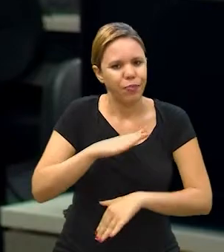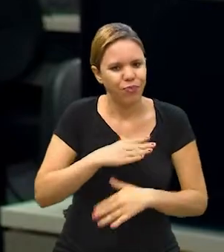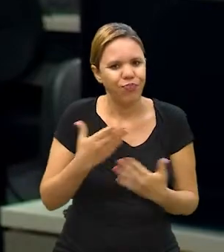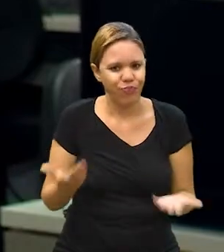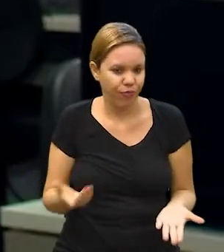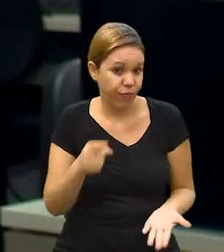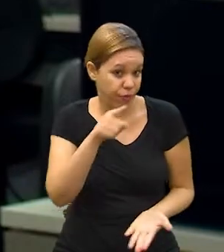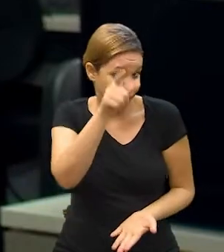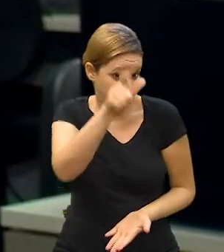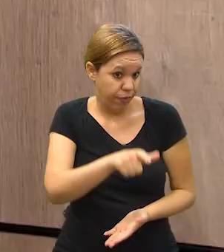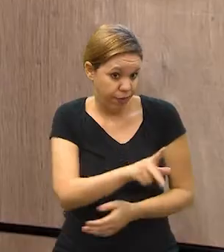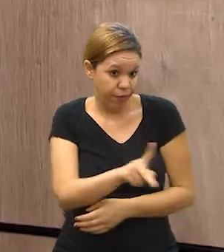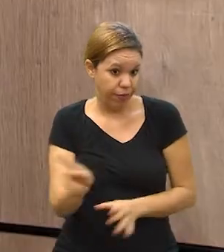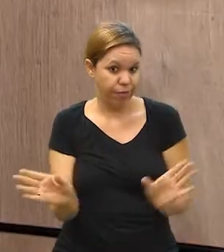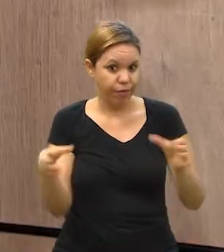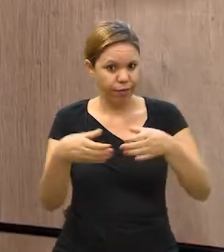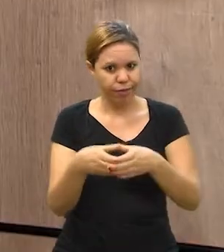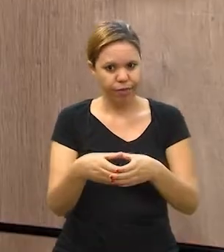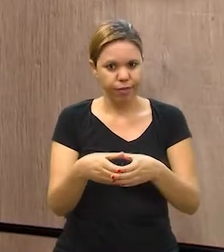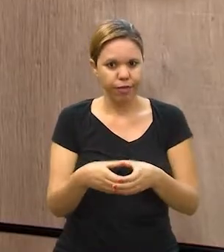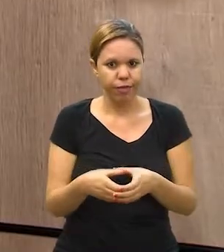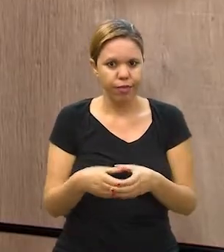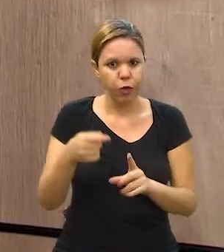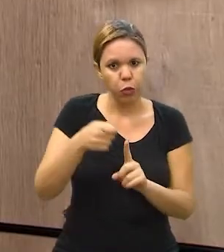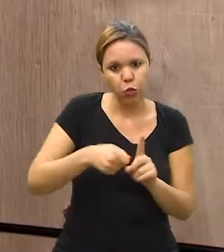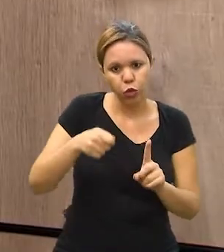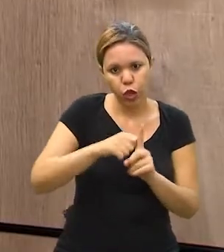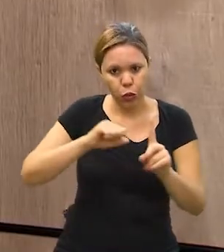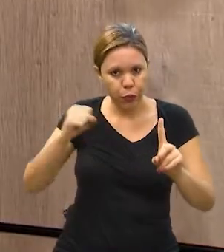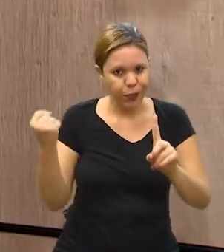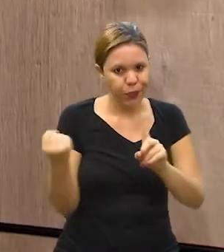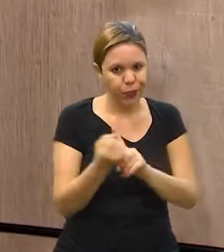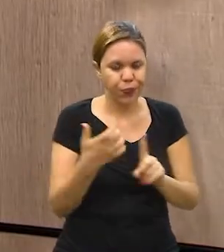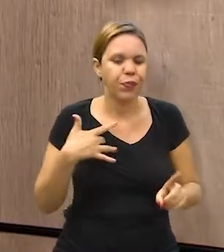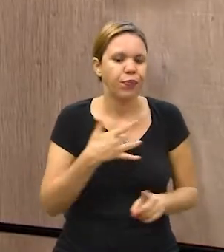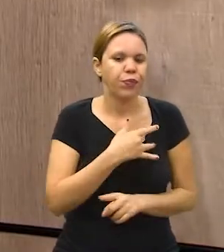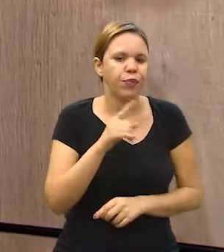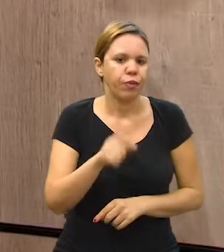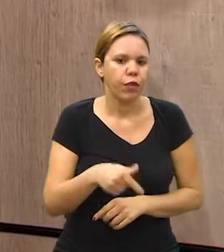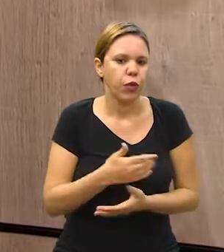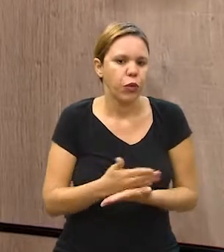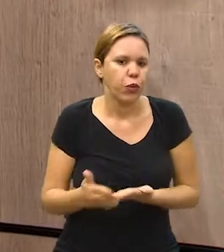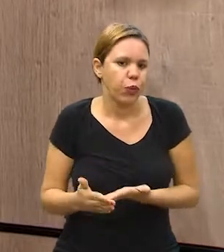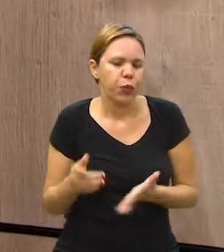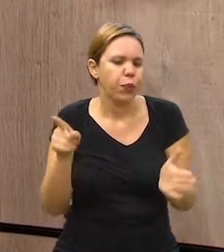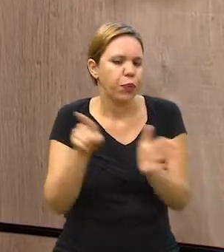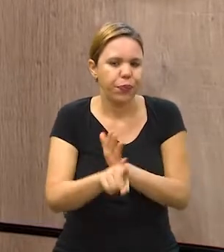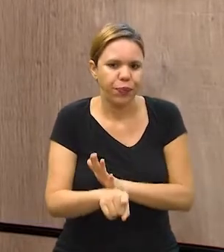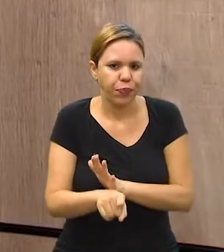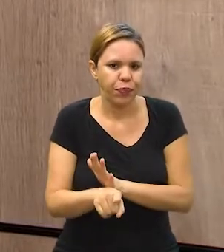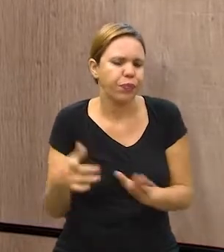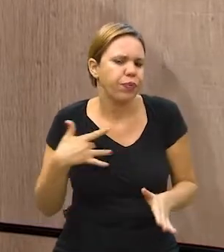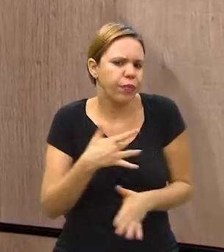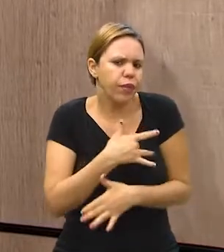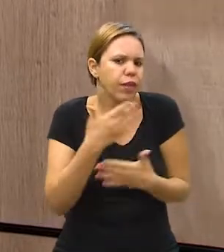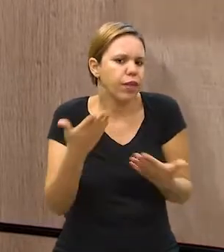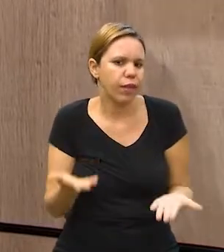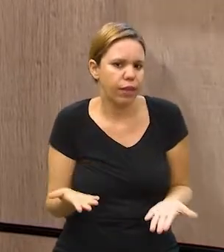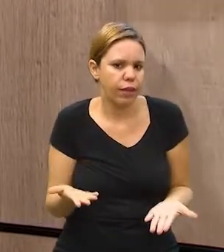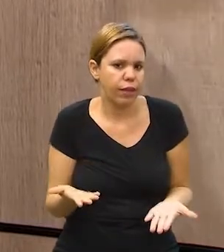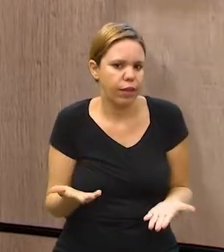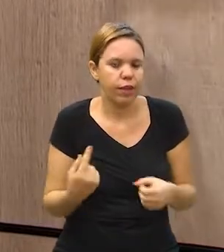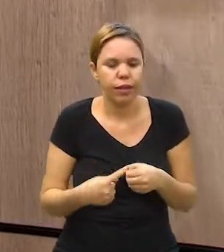né? O senhor, como presidente da Comissão de Política Social e Saúde, eu já vou começar perguntando logo da saúde. A